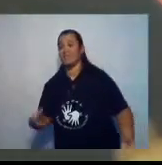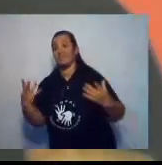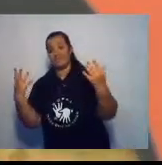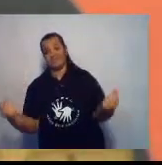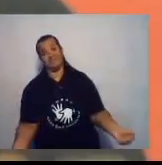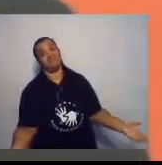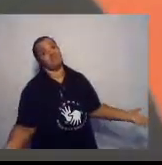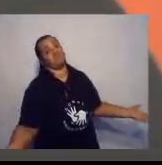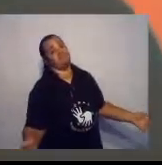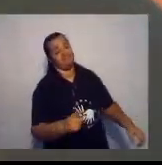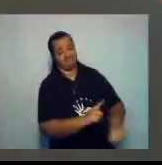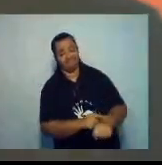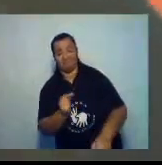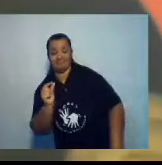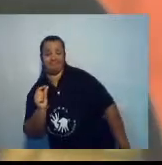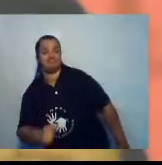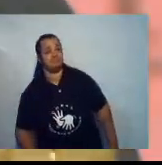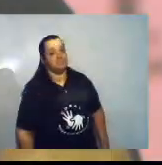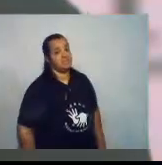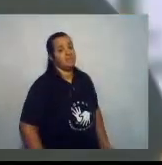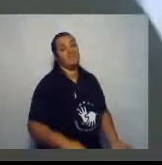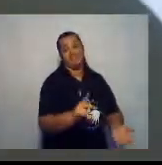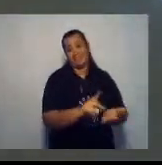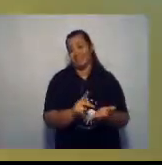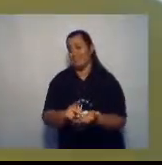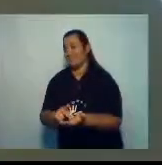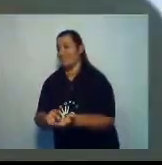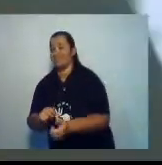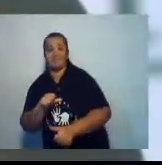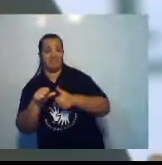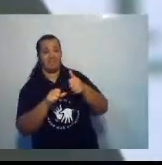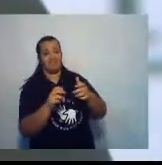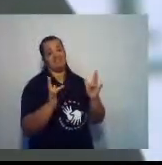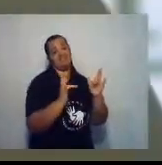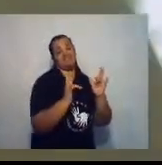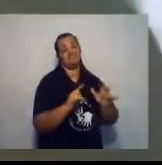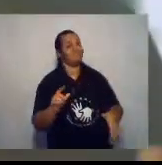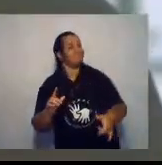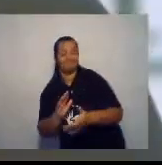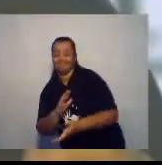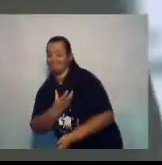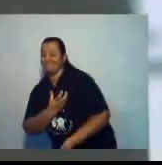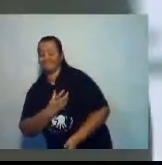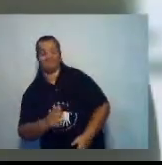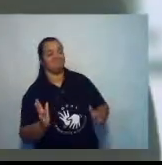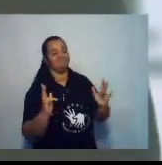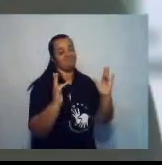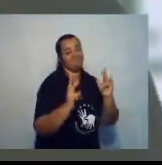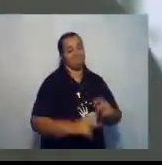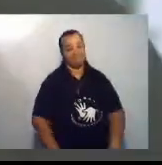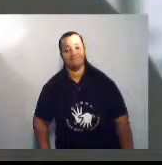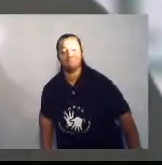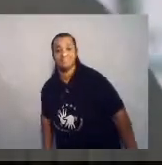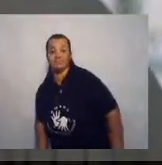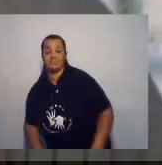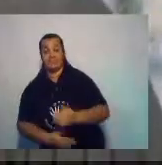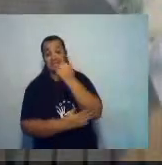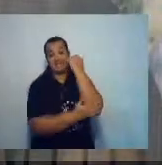eu aceitei por um instante. Na verdade é que amante não quer ser amante. É